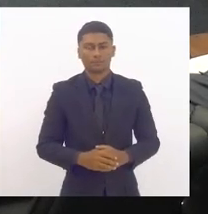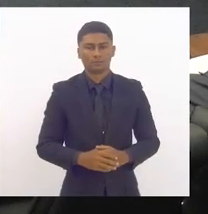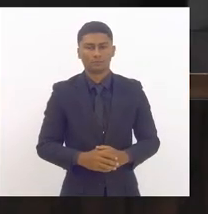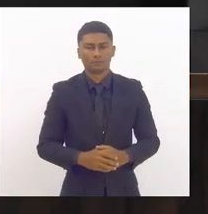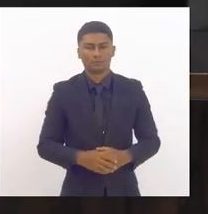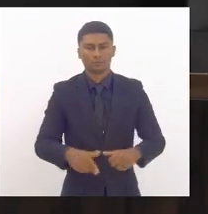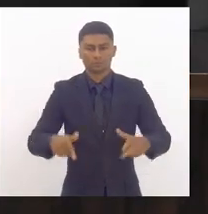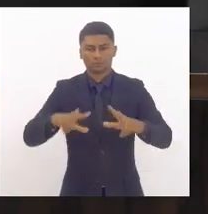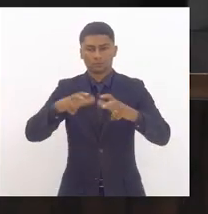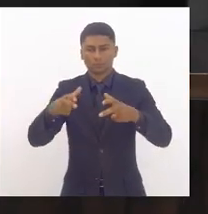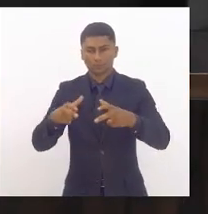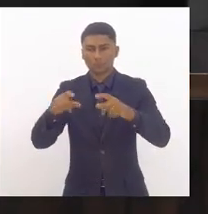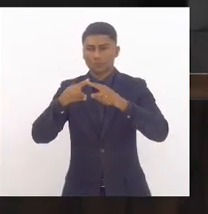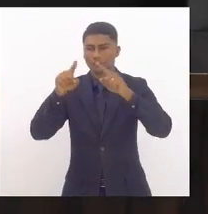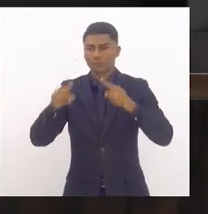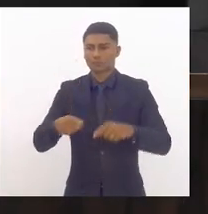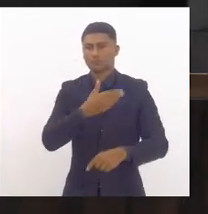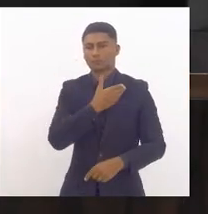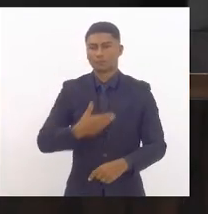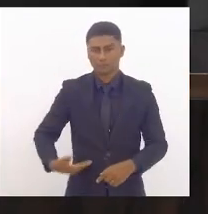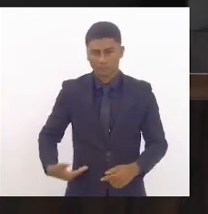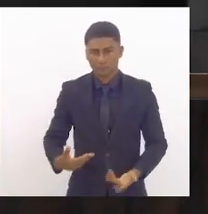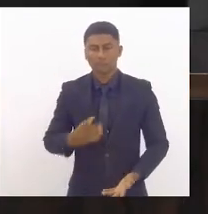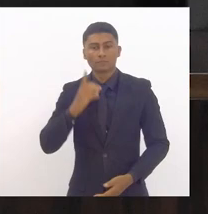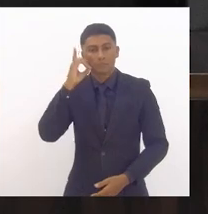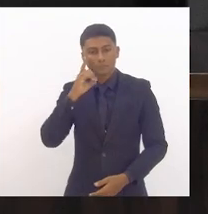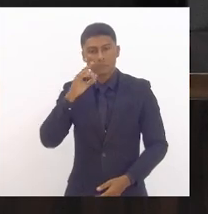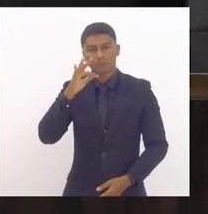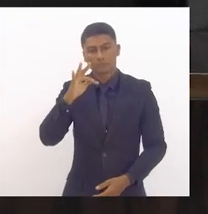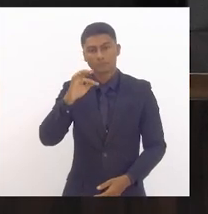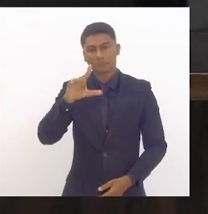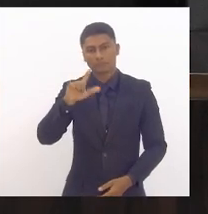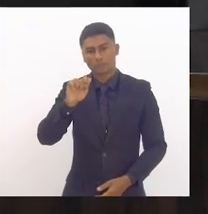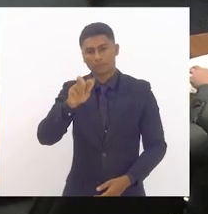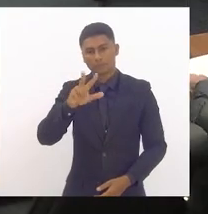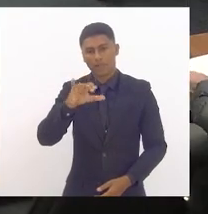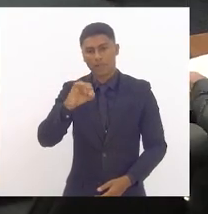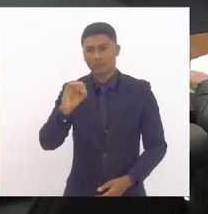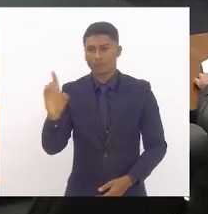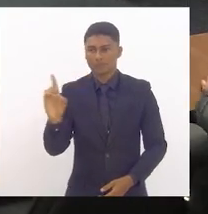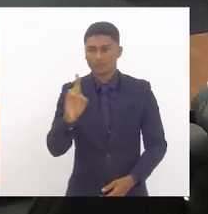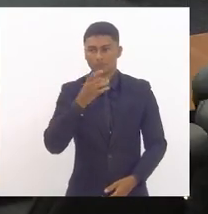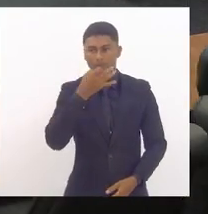Pela Comissão de Servidores Públicos, deputado Flávio Serafim.